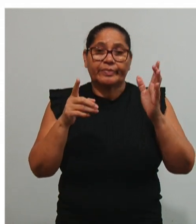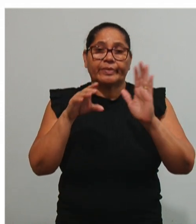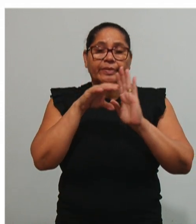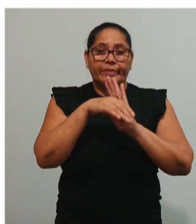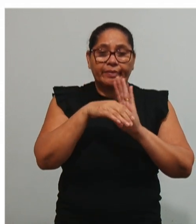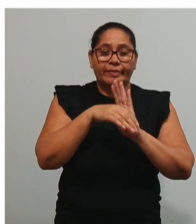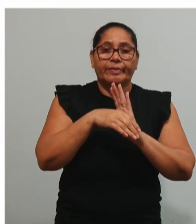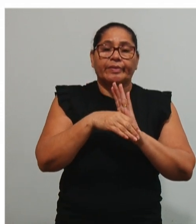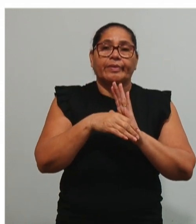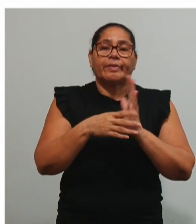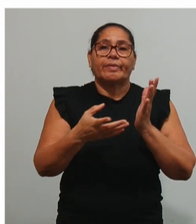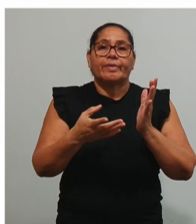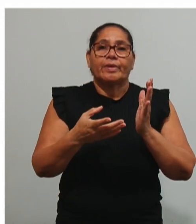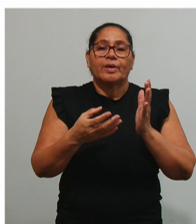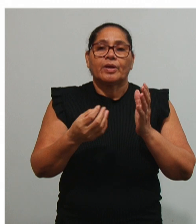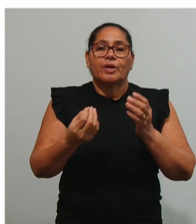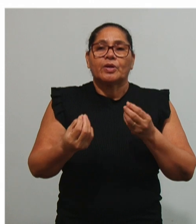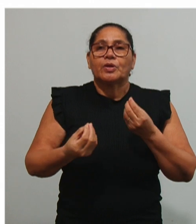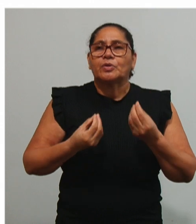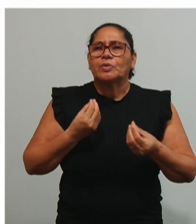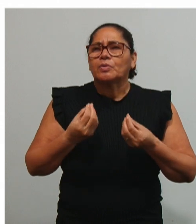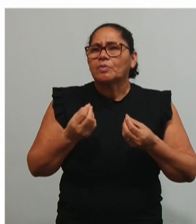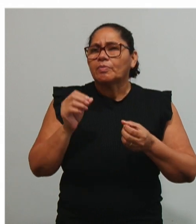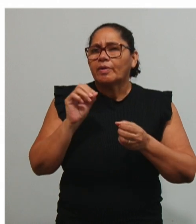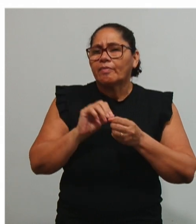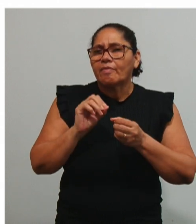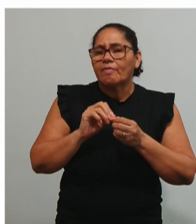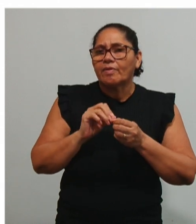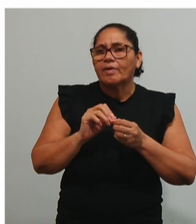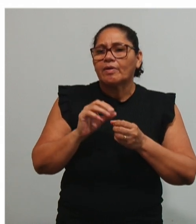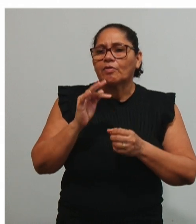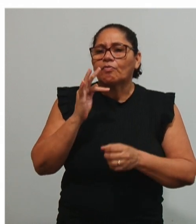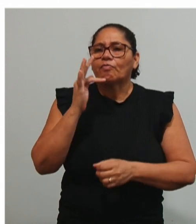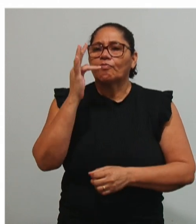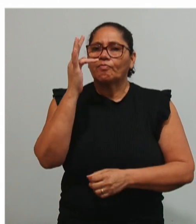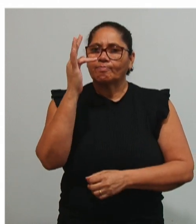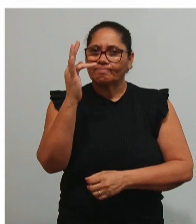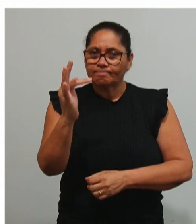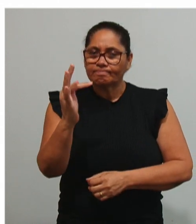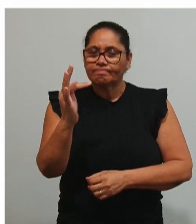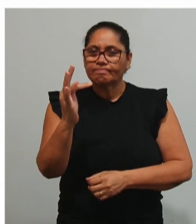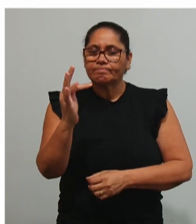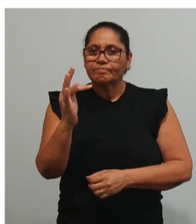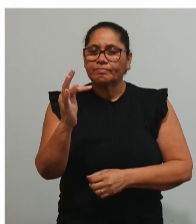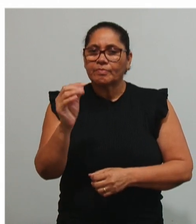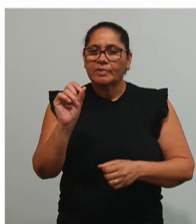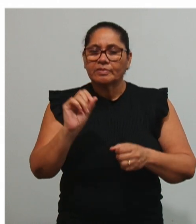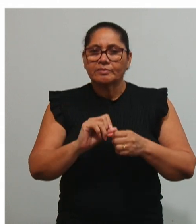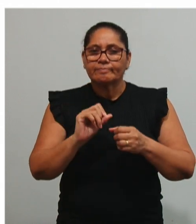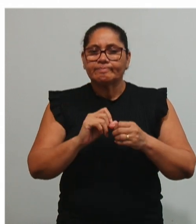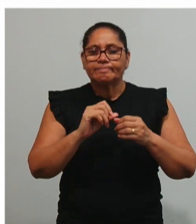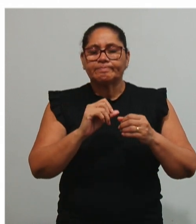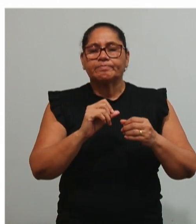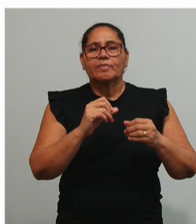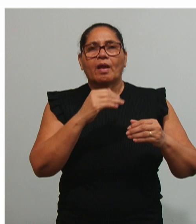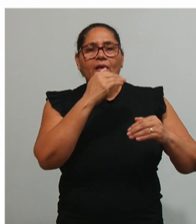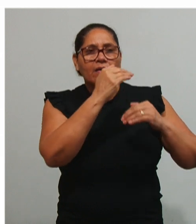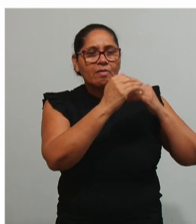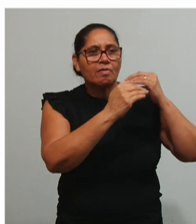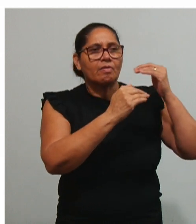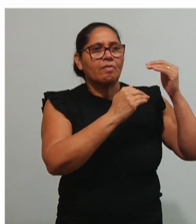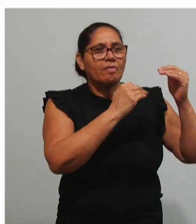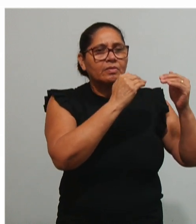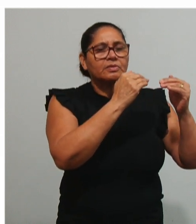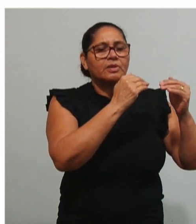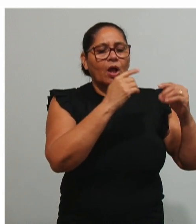é o planejamento como um procedimento de formalização para produzir um resultado articulado, ou